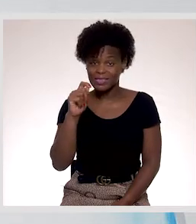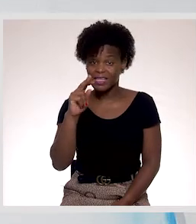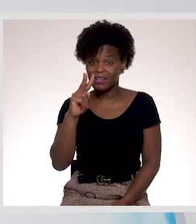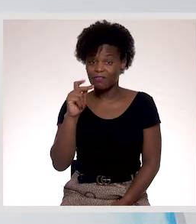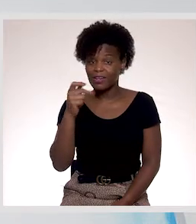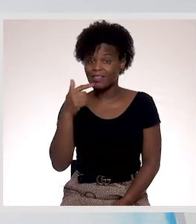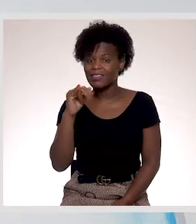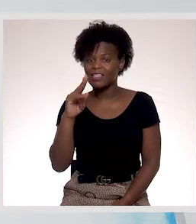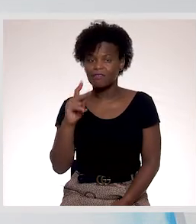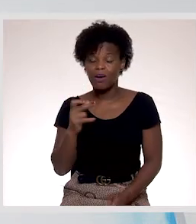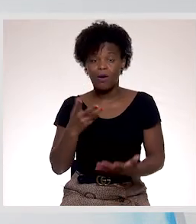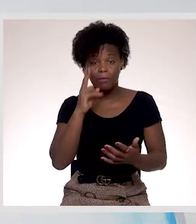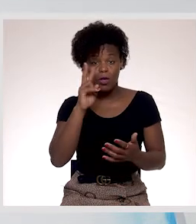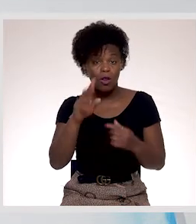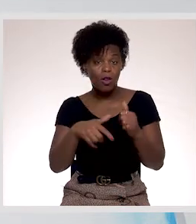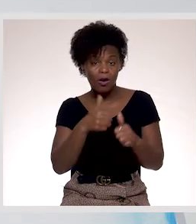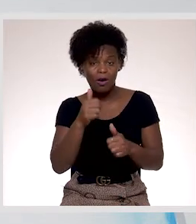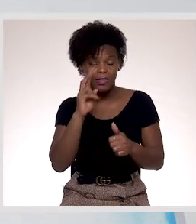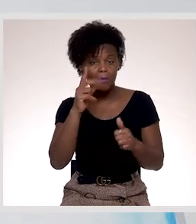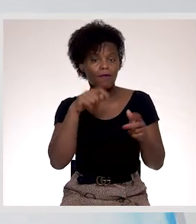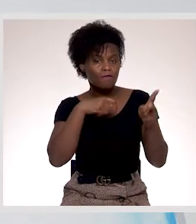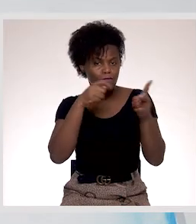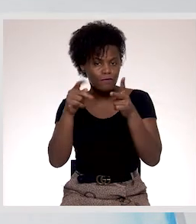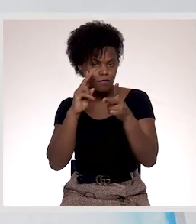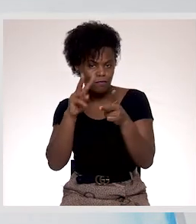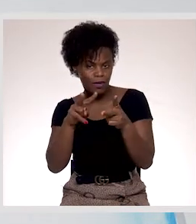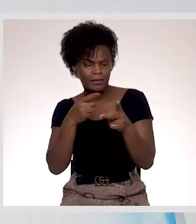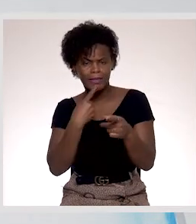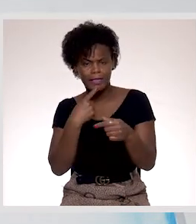isso, temos um vídeo para visualizar